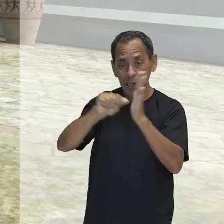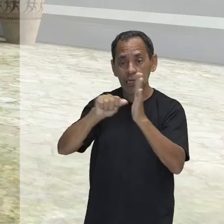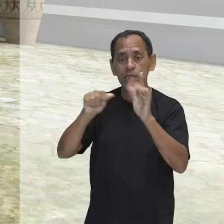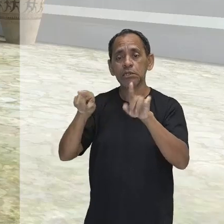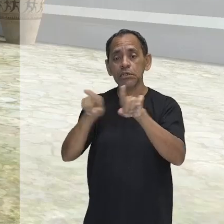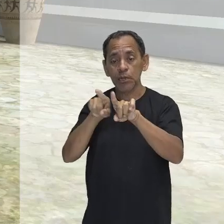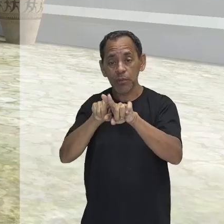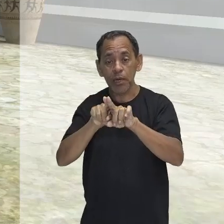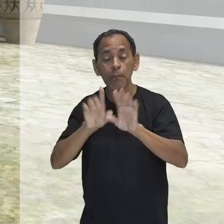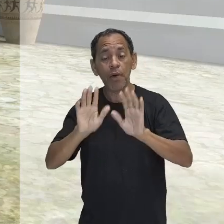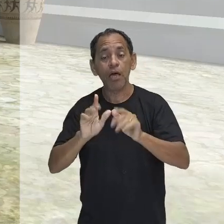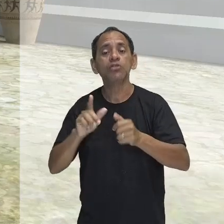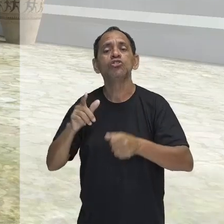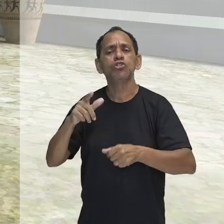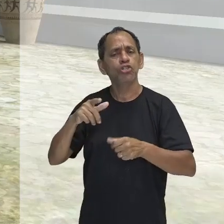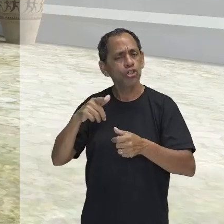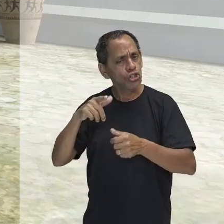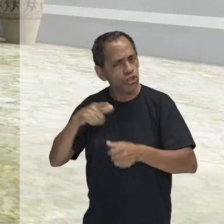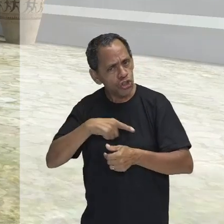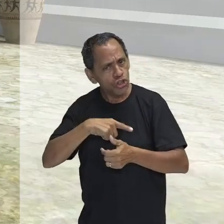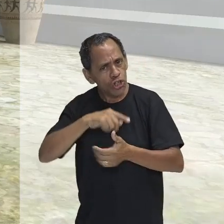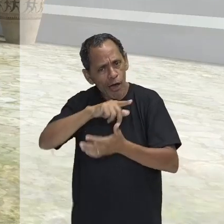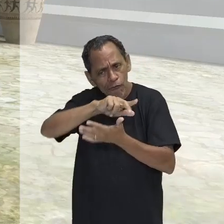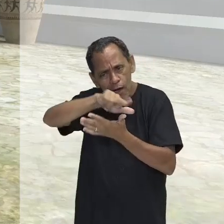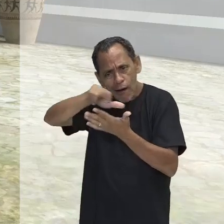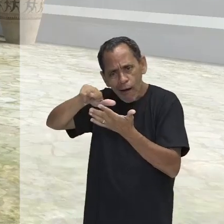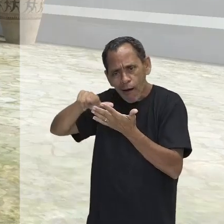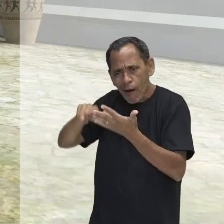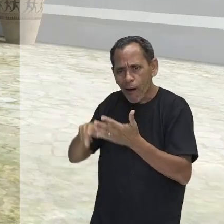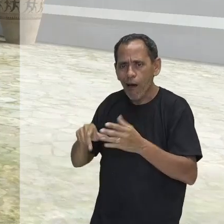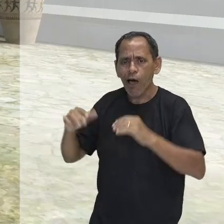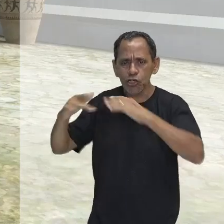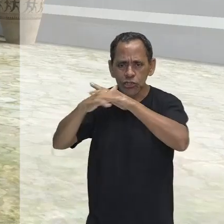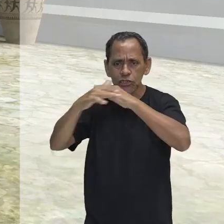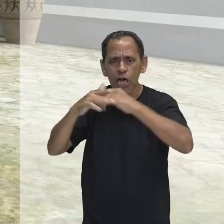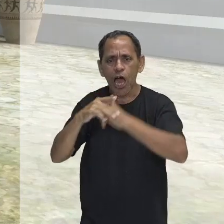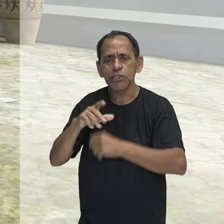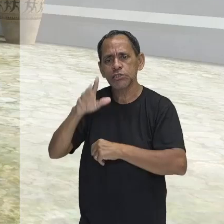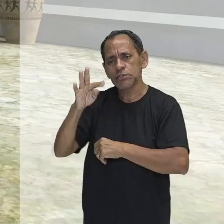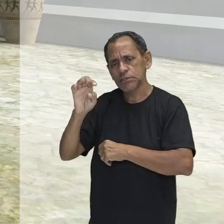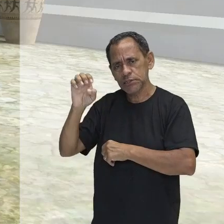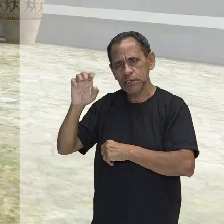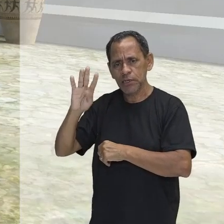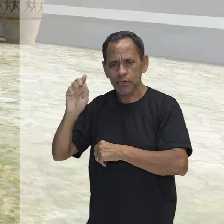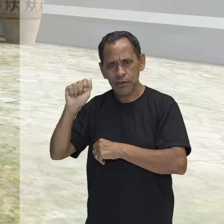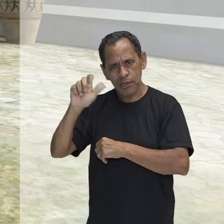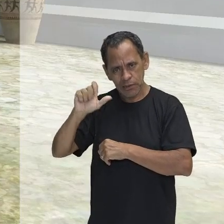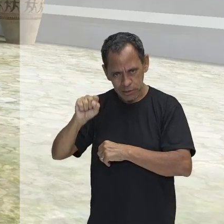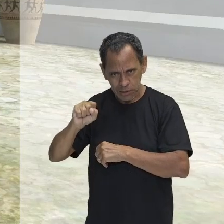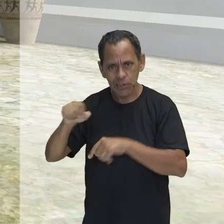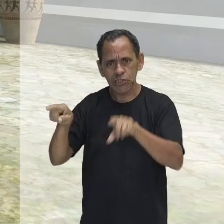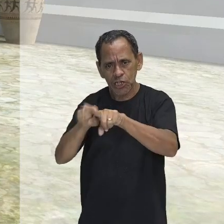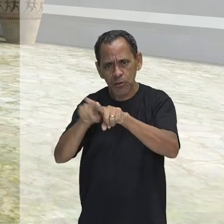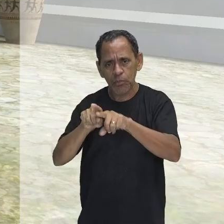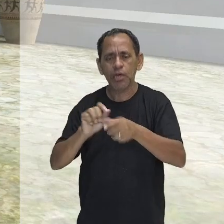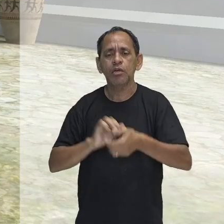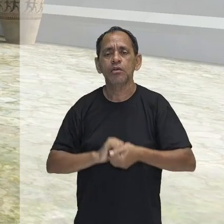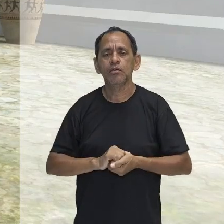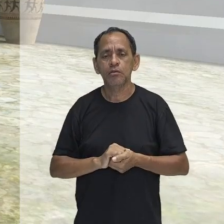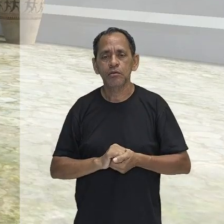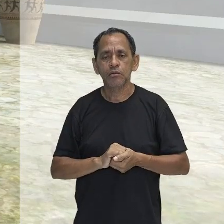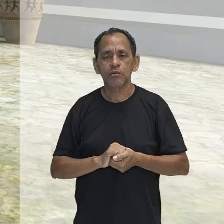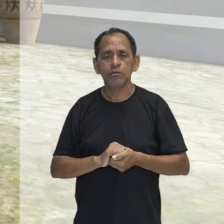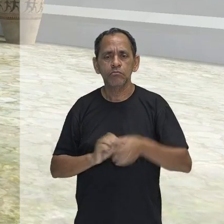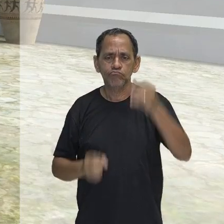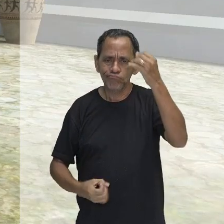outras cidades, como Tebas, a própria cidade da Ásia Menor, que também eram cidades gregas, cidades-estados, que